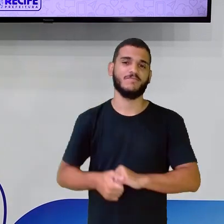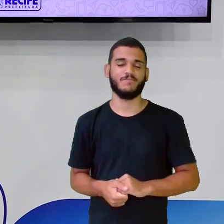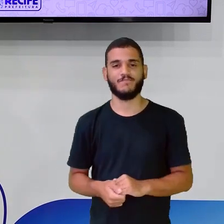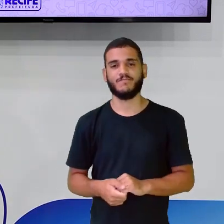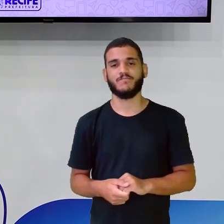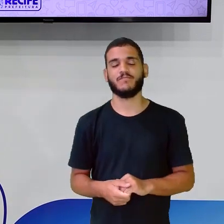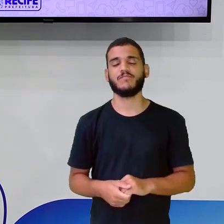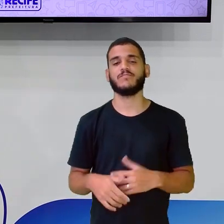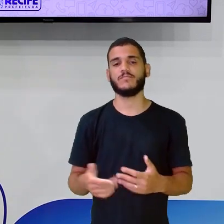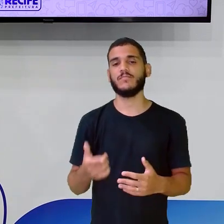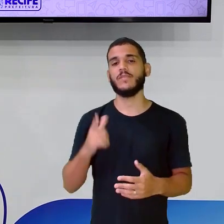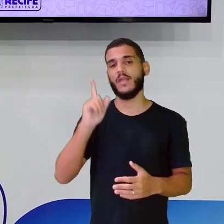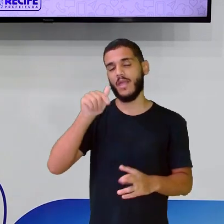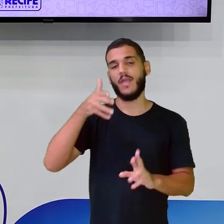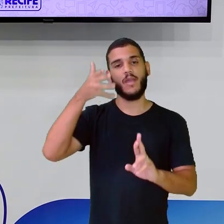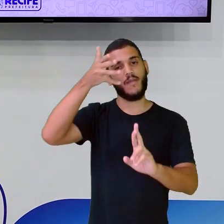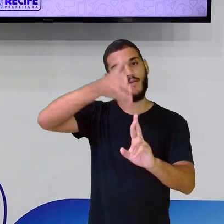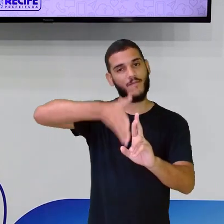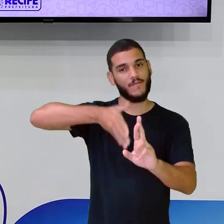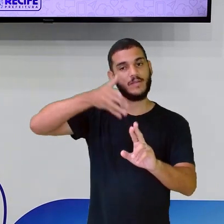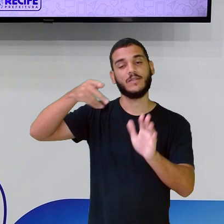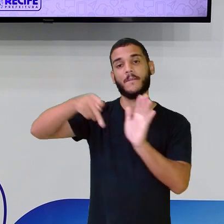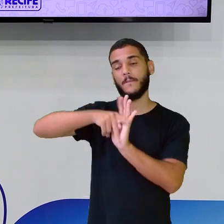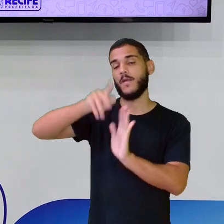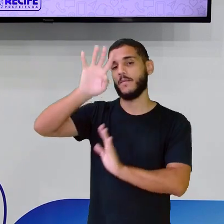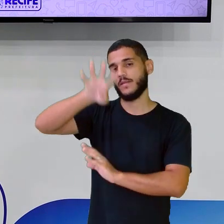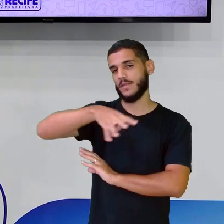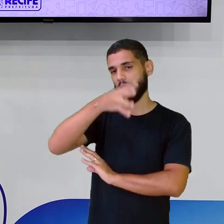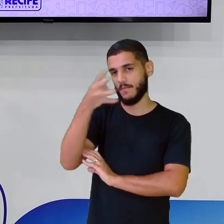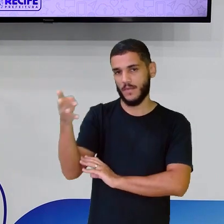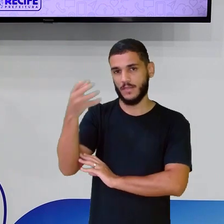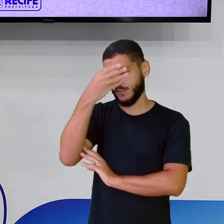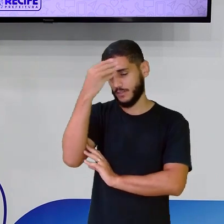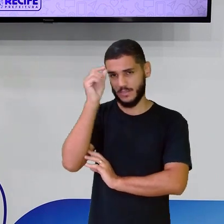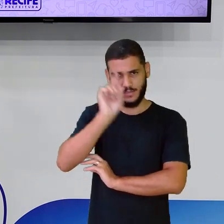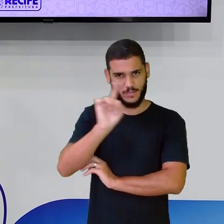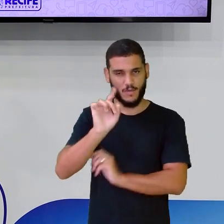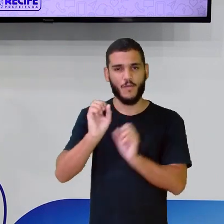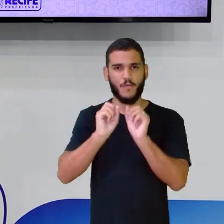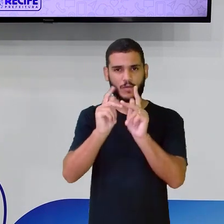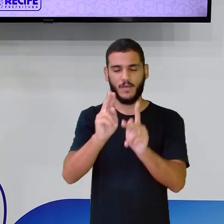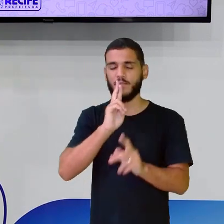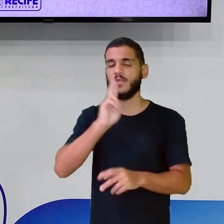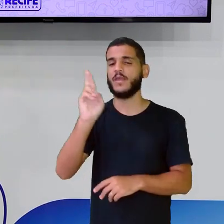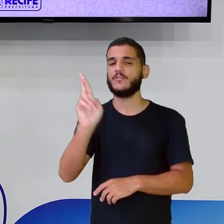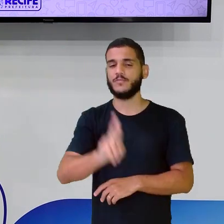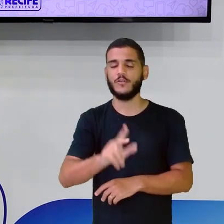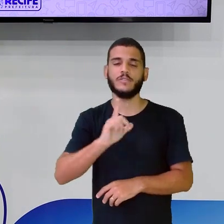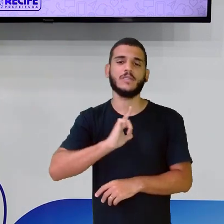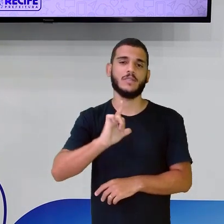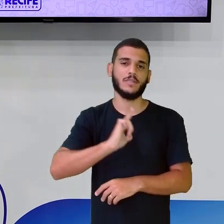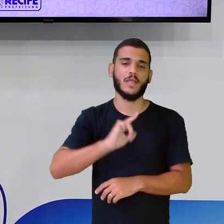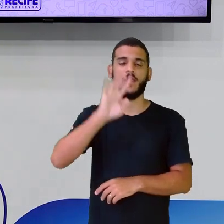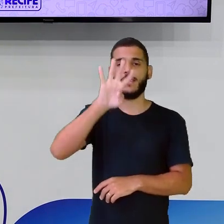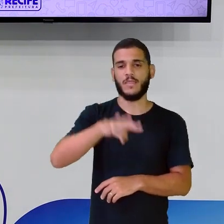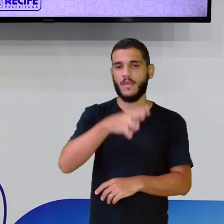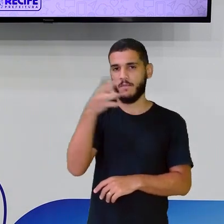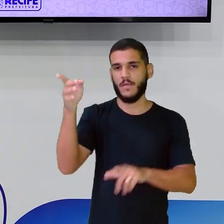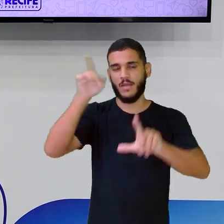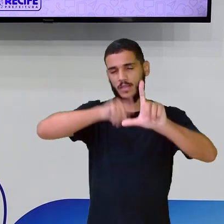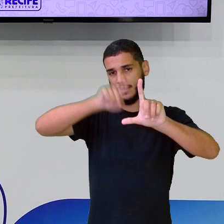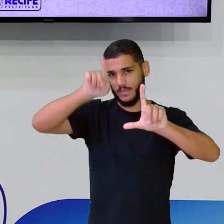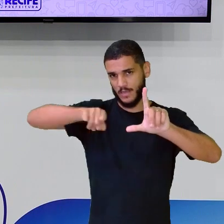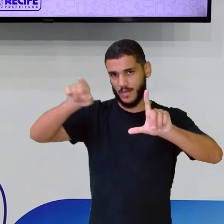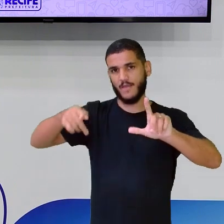A referência é a tabela, não esquece. Respostas de questões que envolvem tabelas e